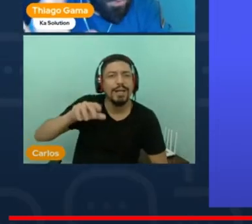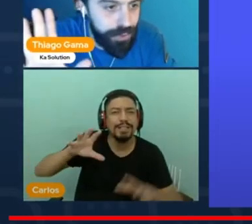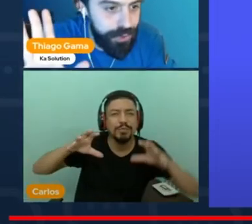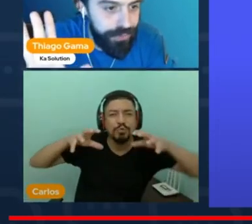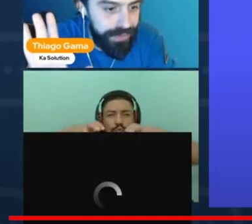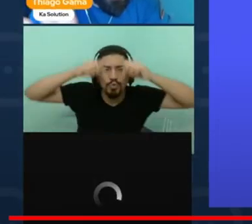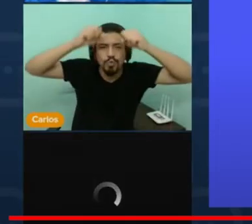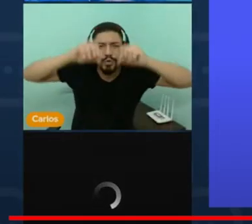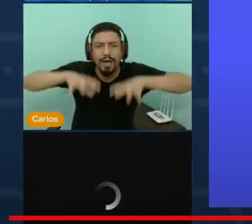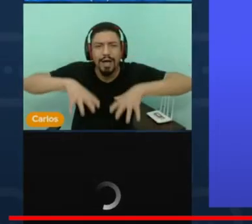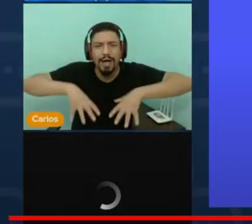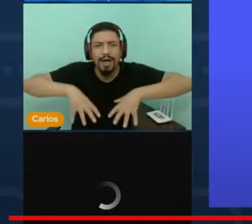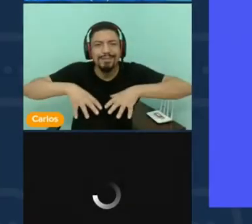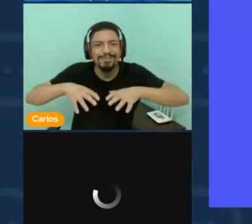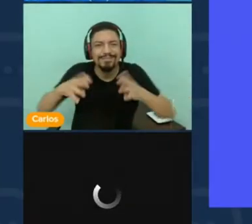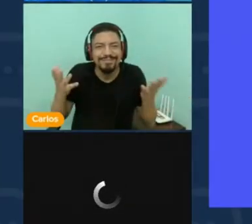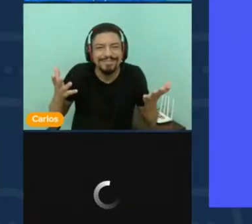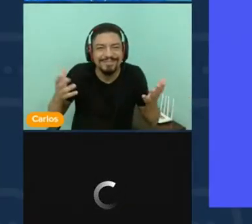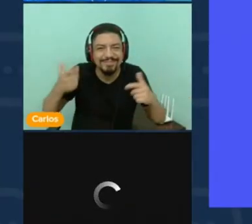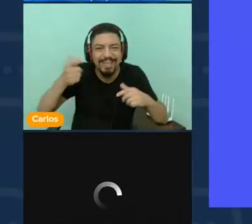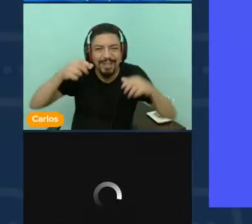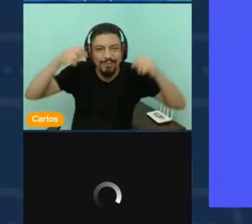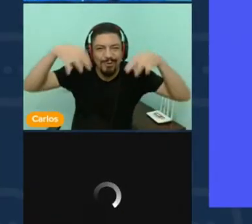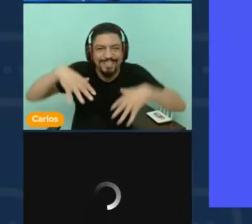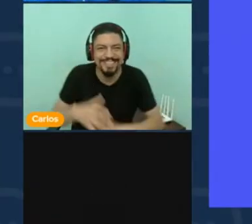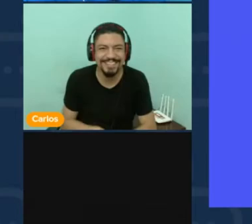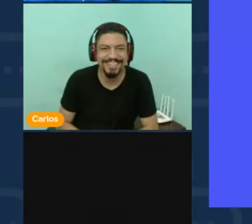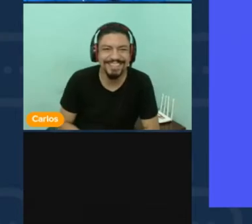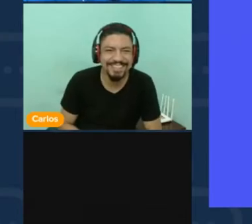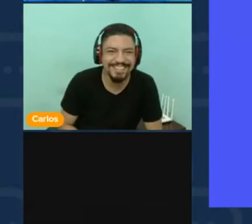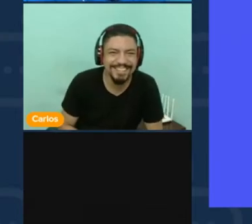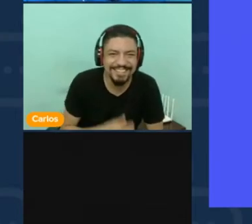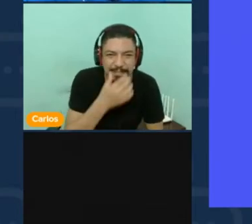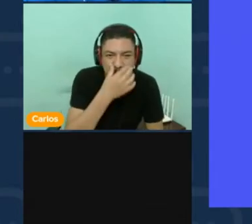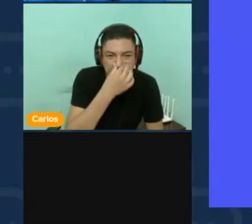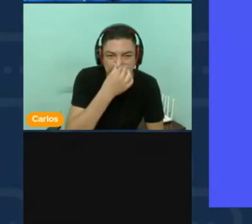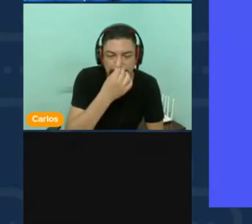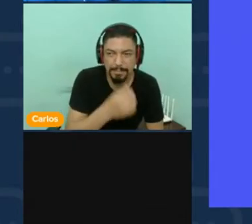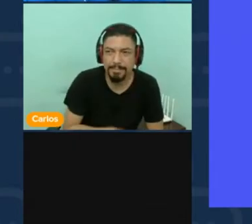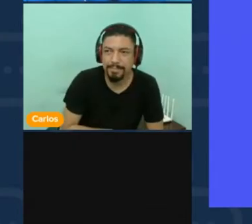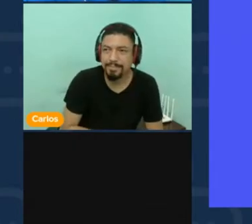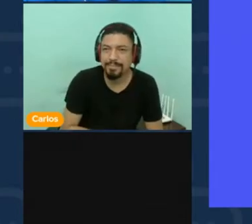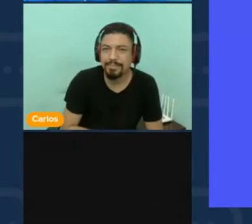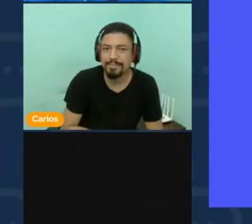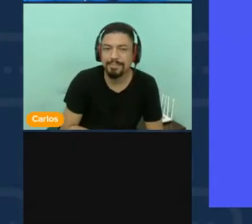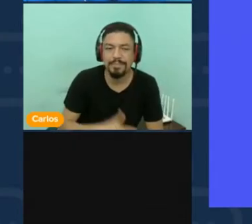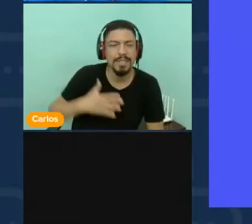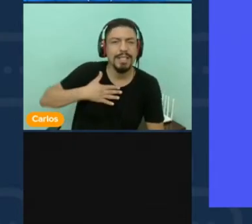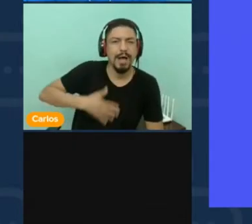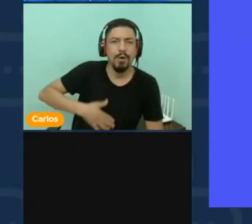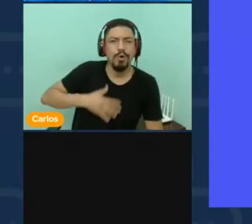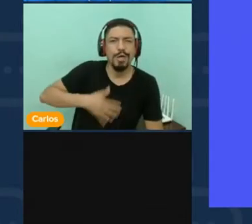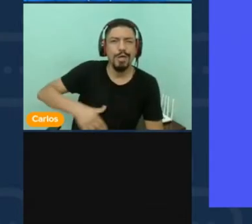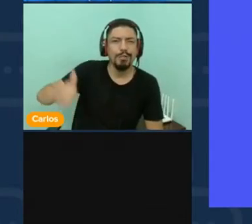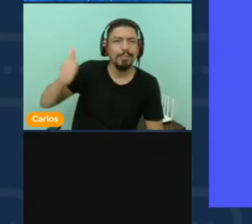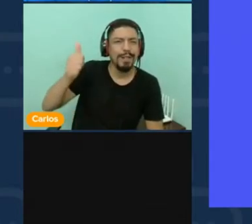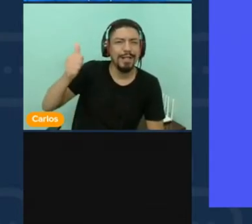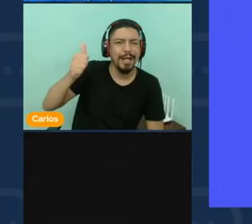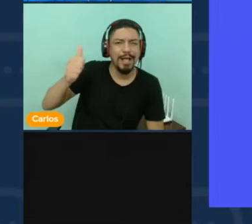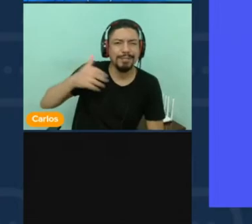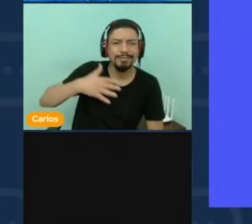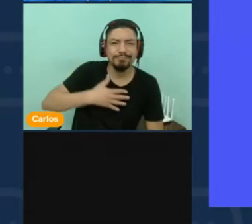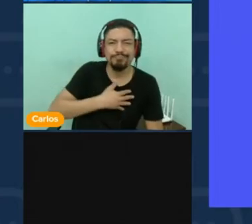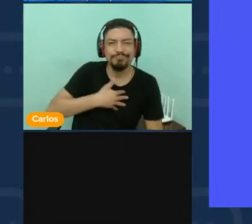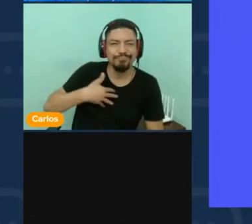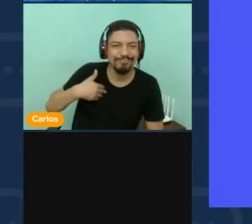a luz do tio Fran. Fala aí, tio Fran. Tá aí. Super tranquilo aqui. Super